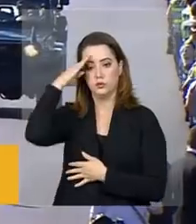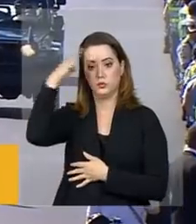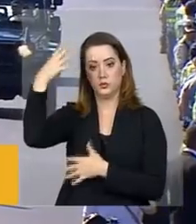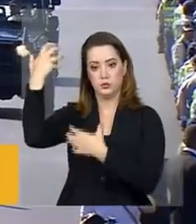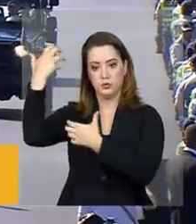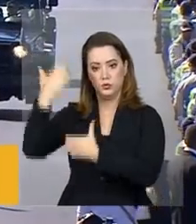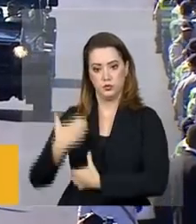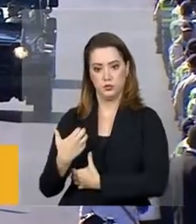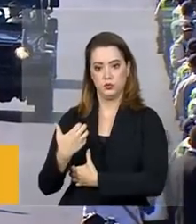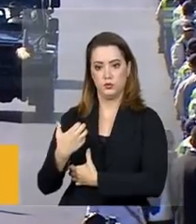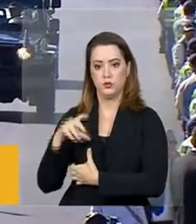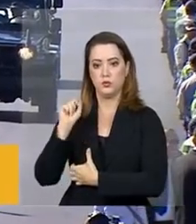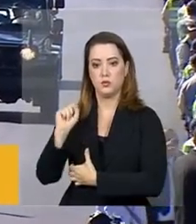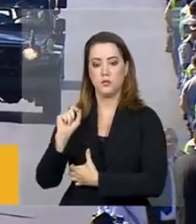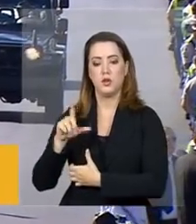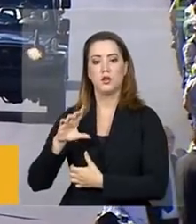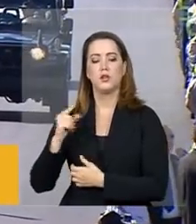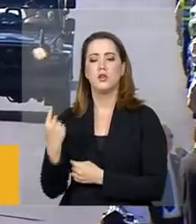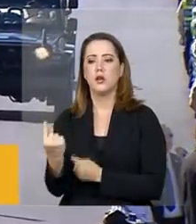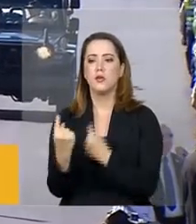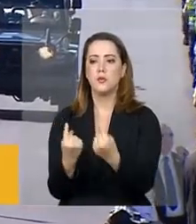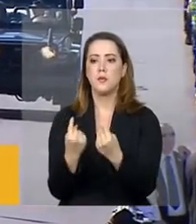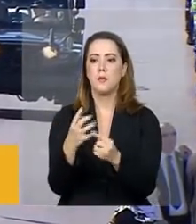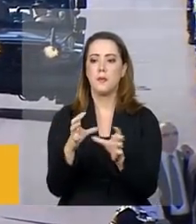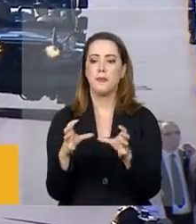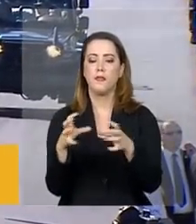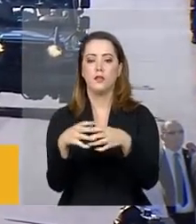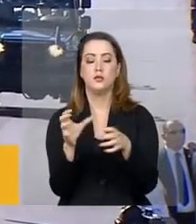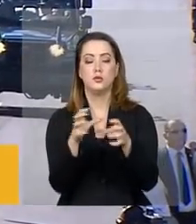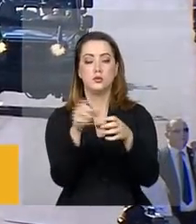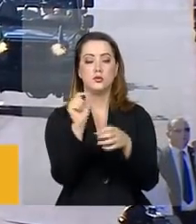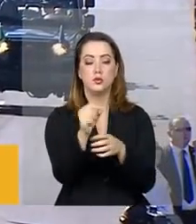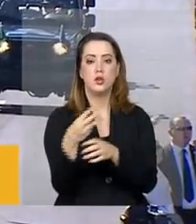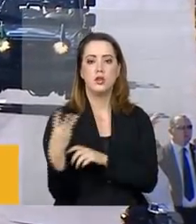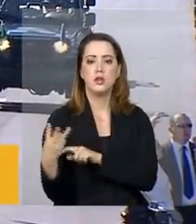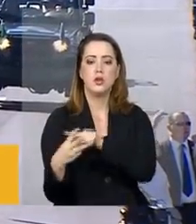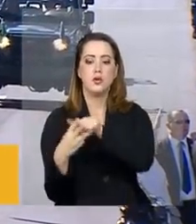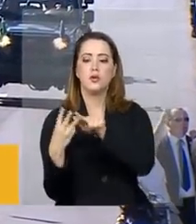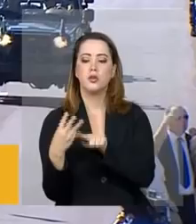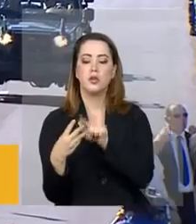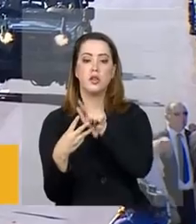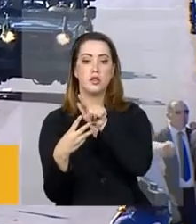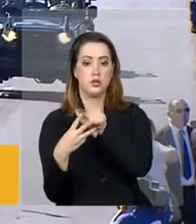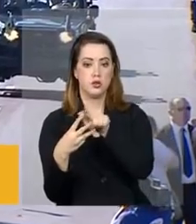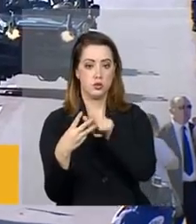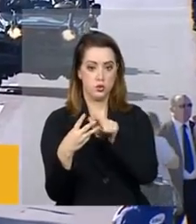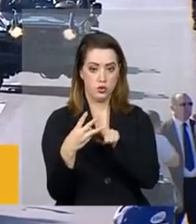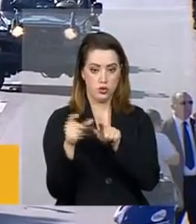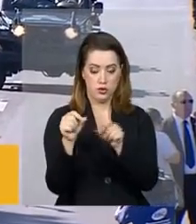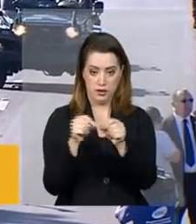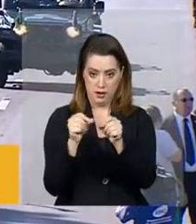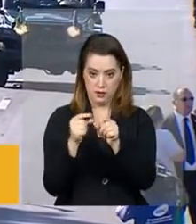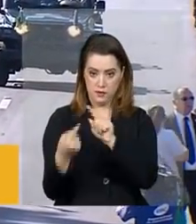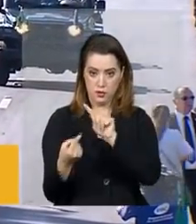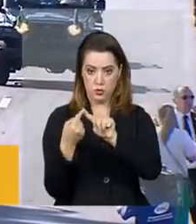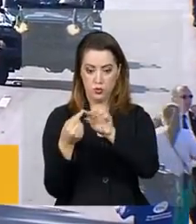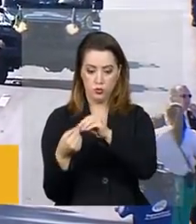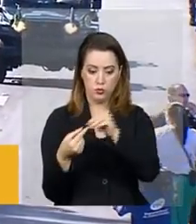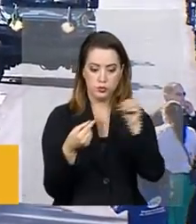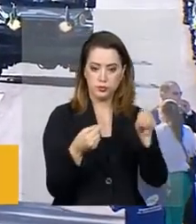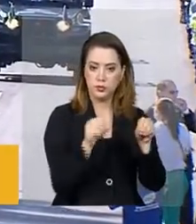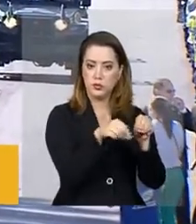equipamento com especialidade de três, um fica para o Exército no final de todo